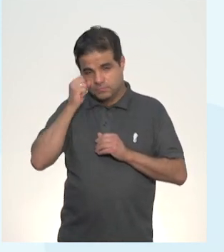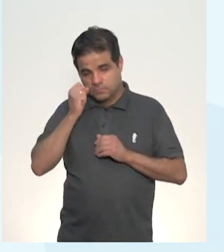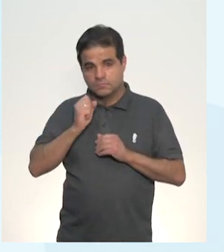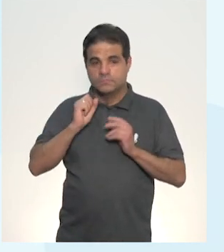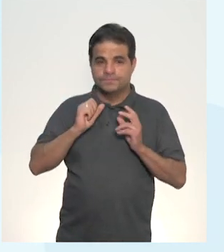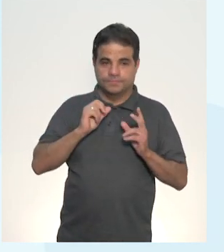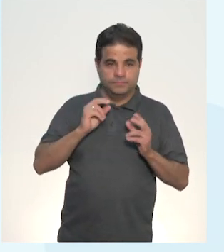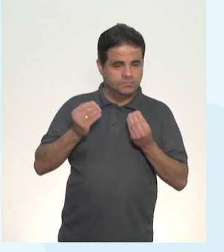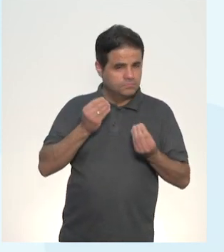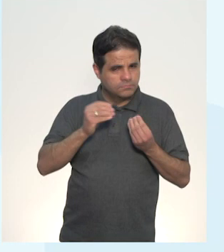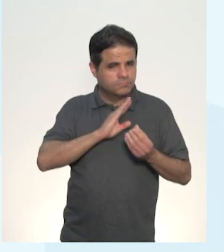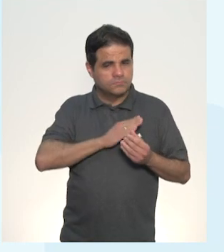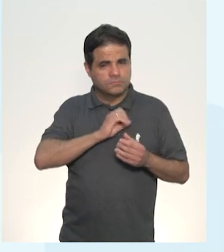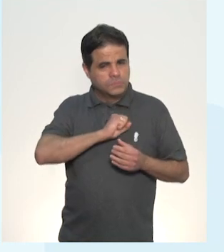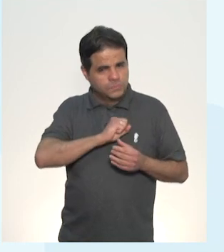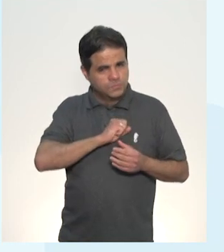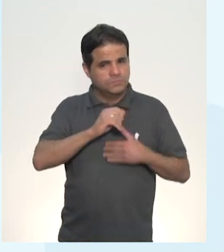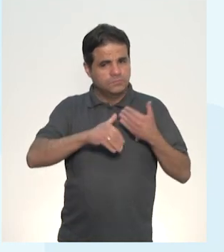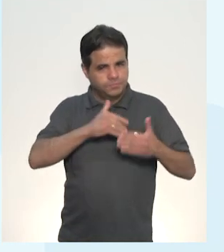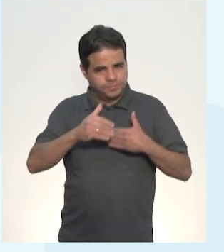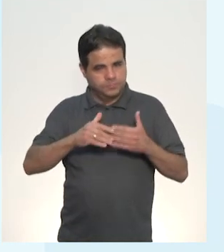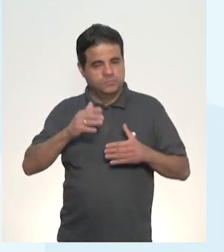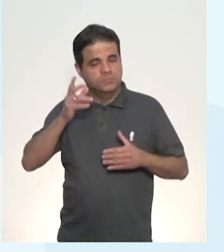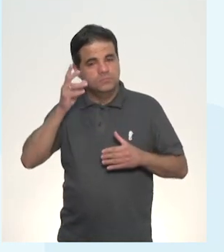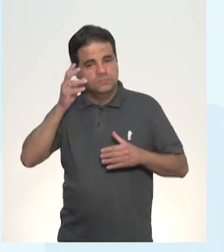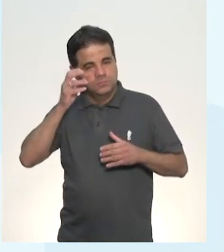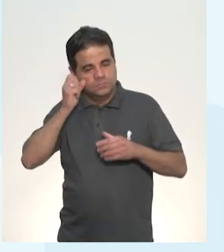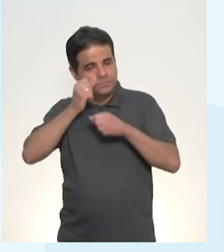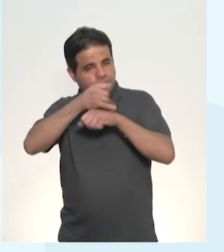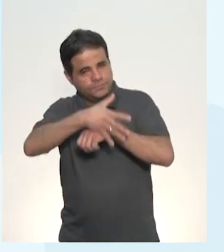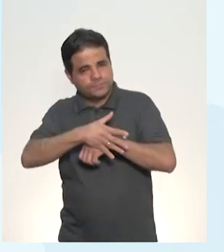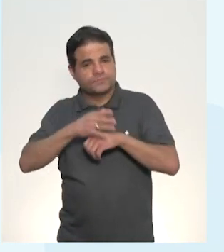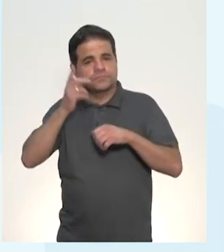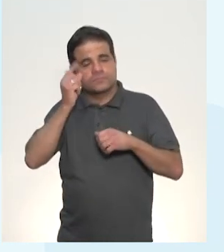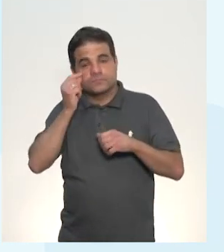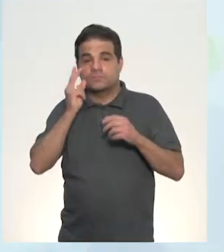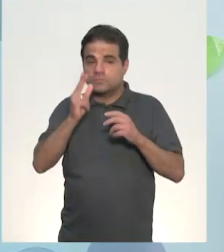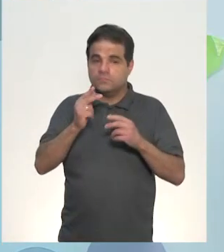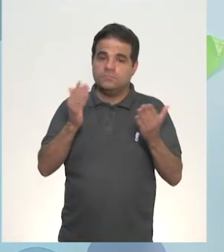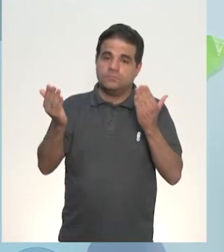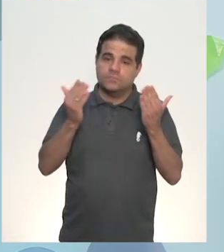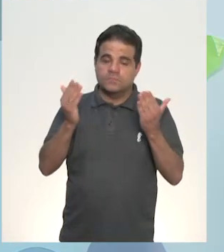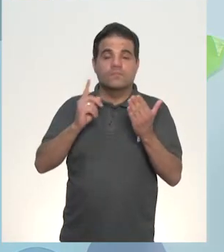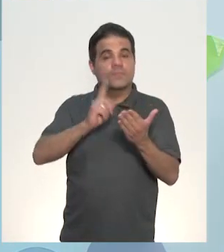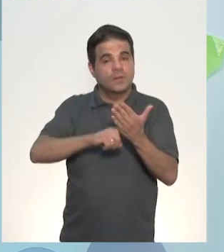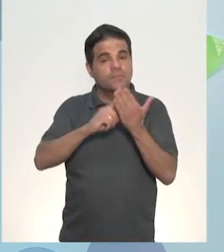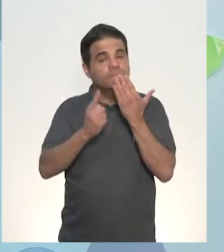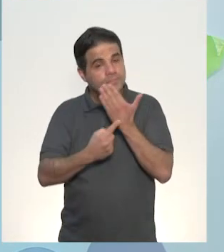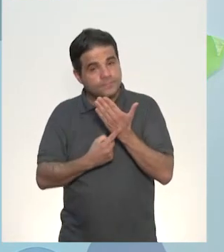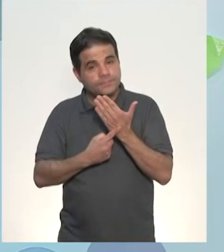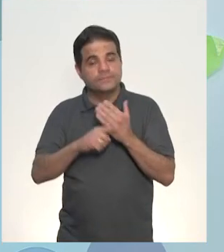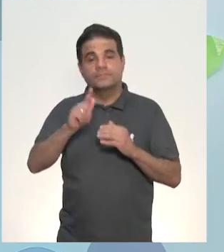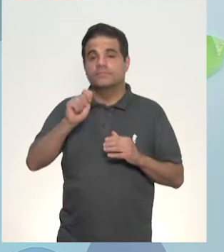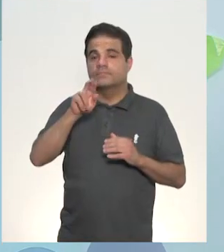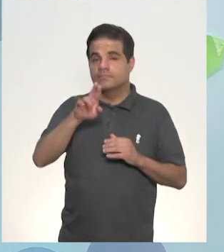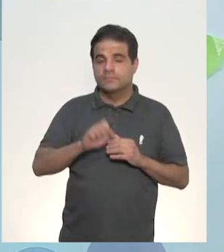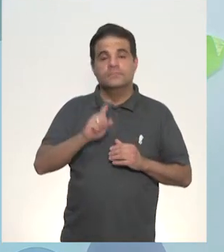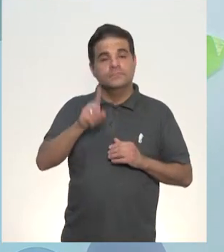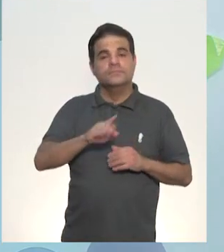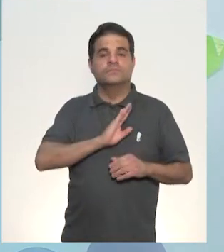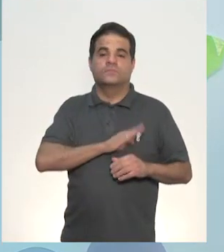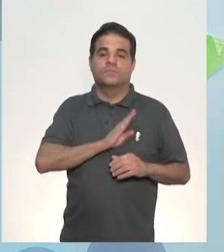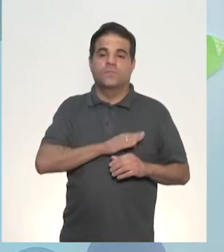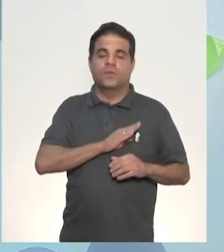coração que tem que pulsar através da vigília do sono. É quase uma comparação, mas é uma metáfora, né? Agare sendo o